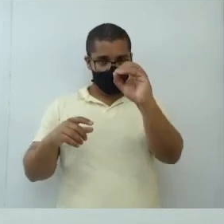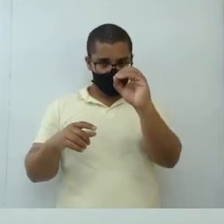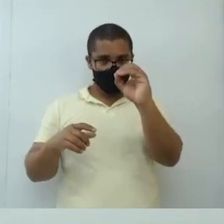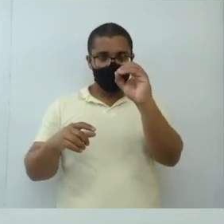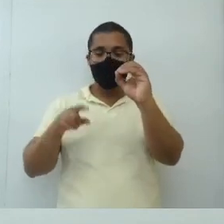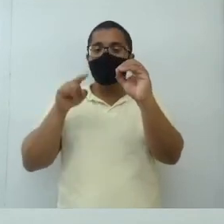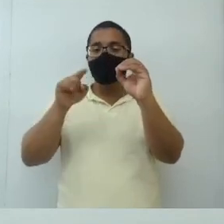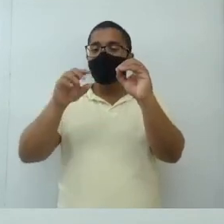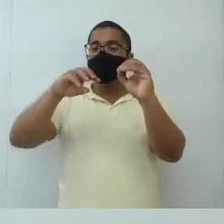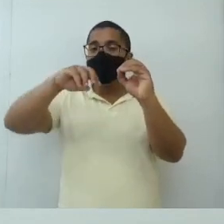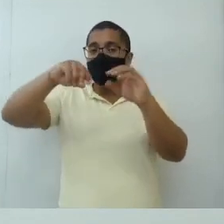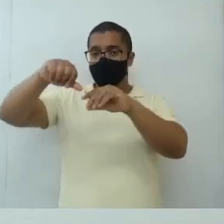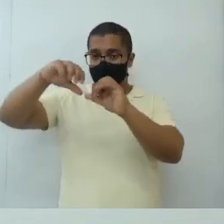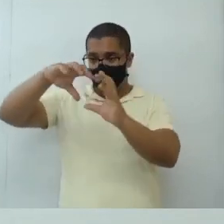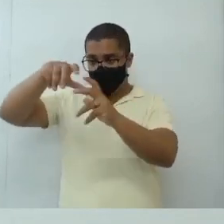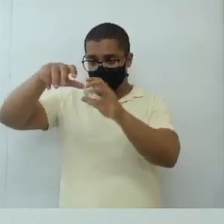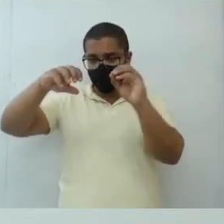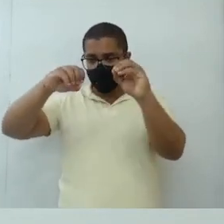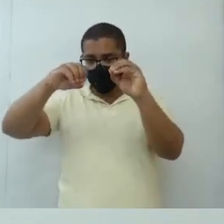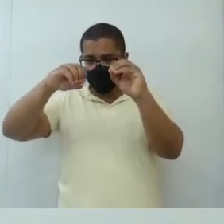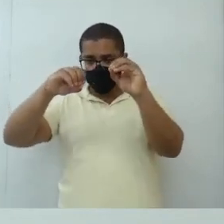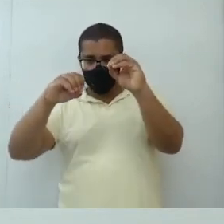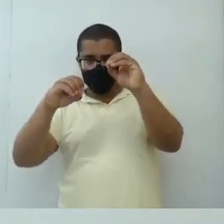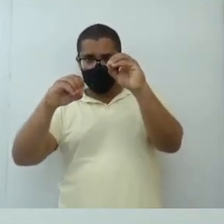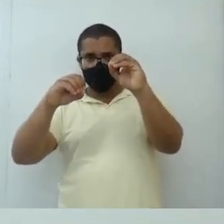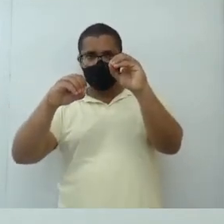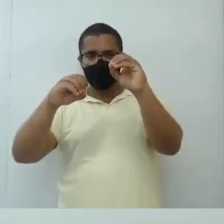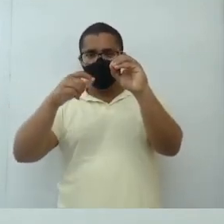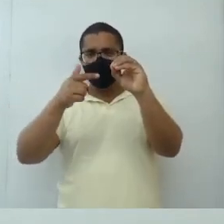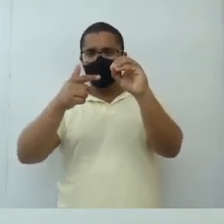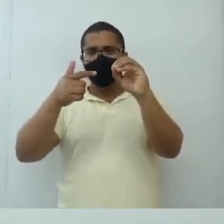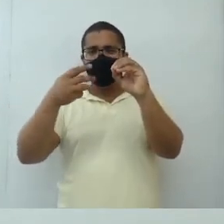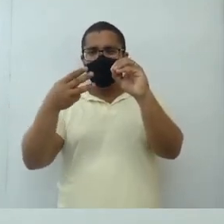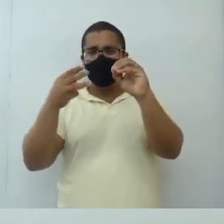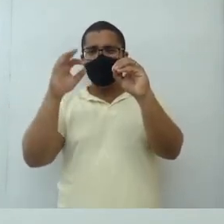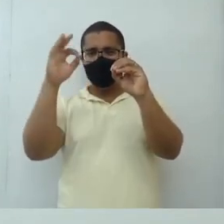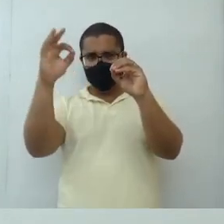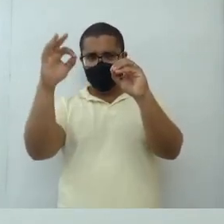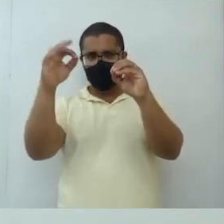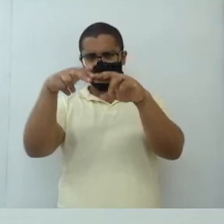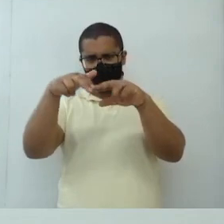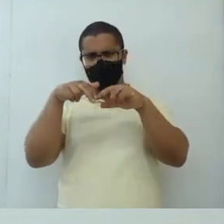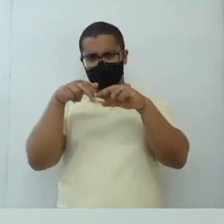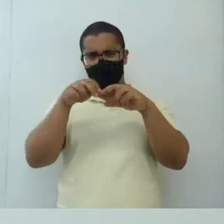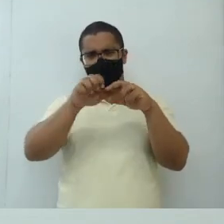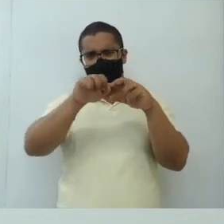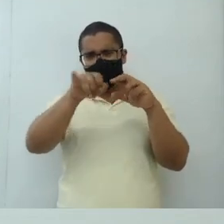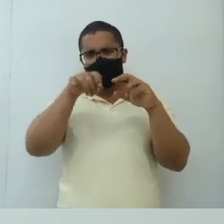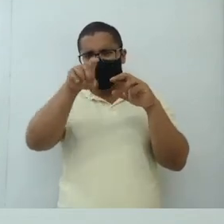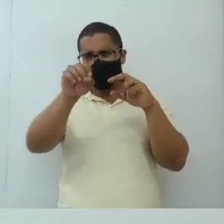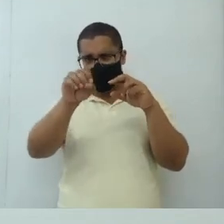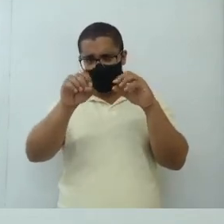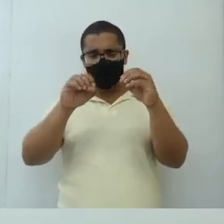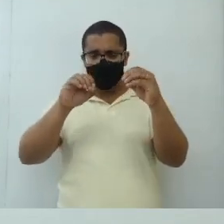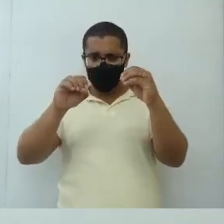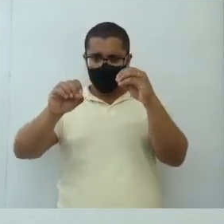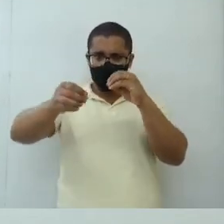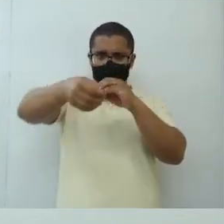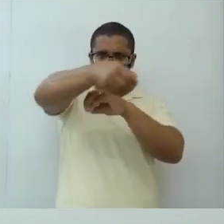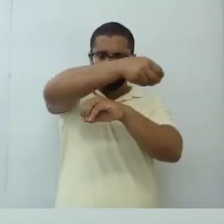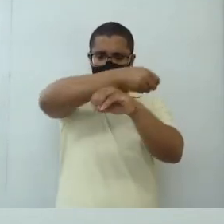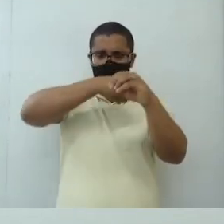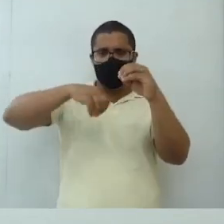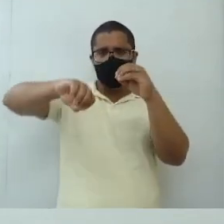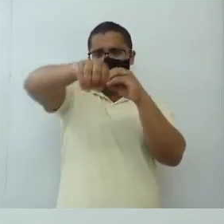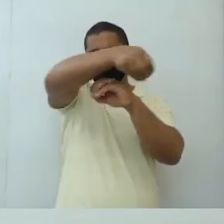e a radiação solar pega de forma vez encontrada então em razão da translação o